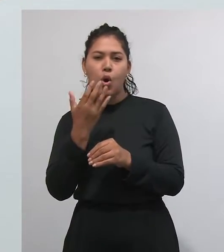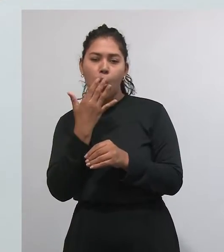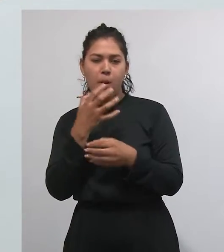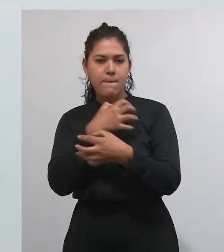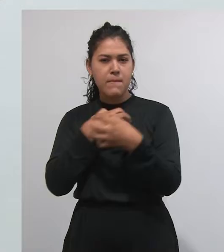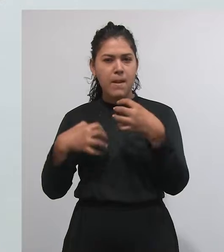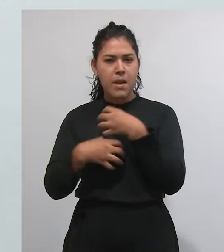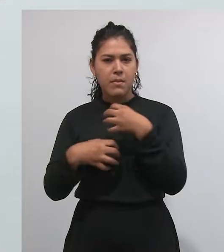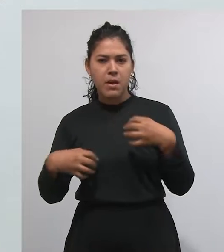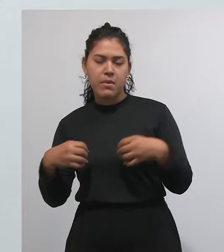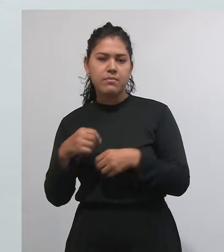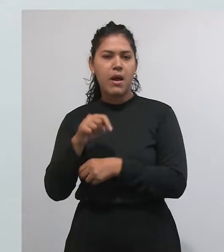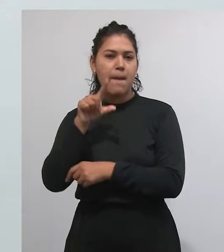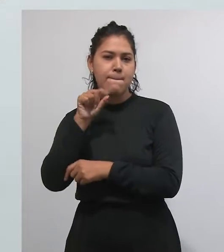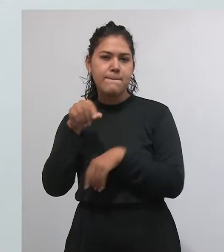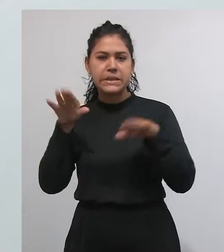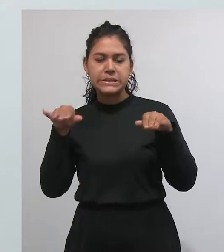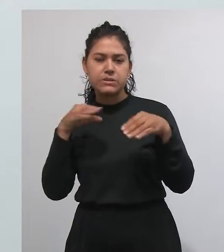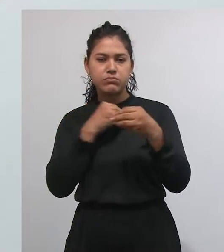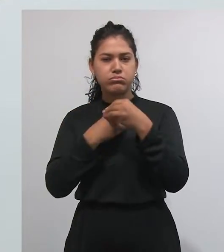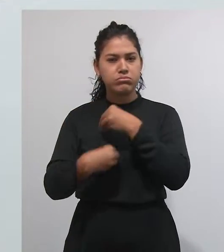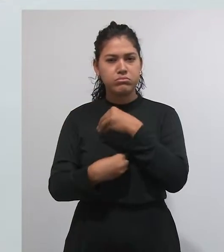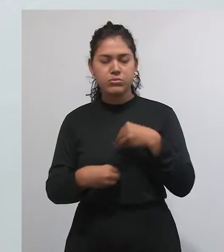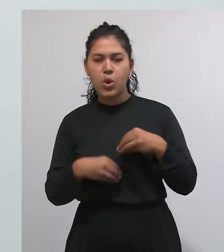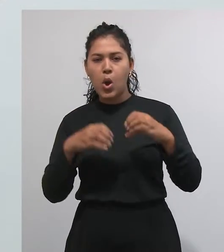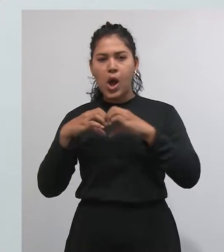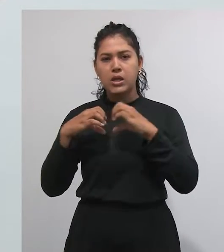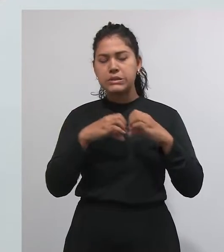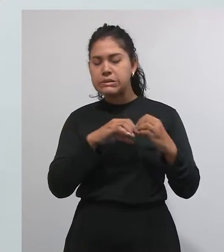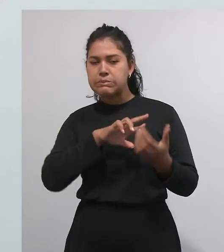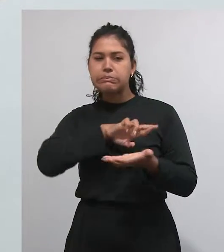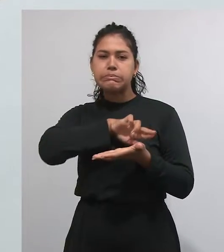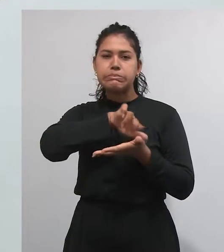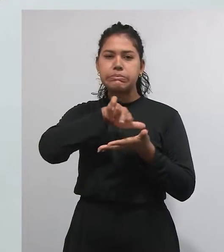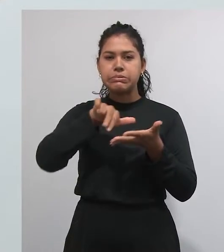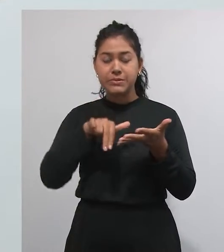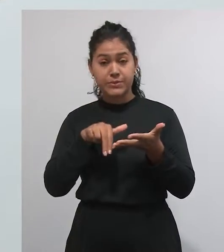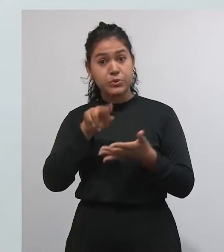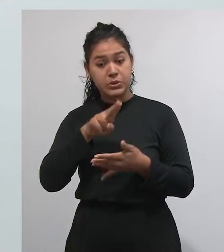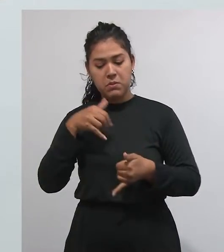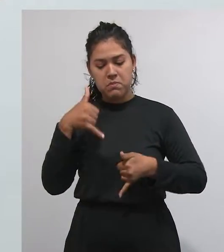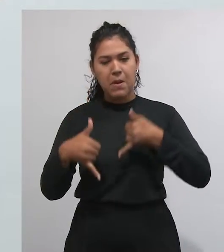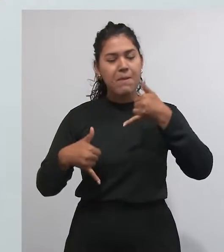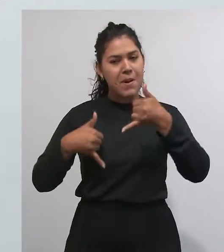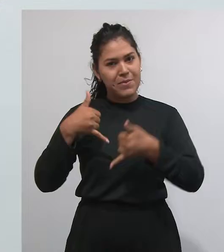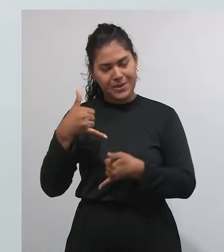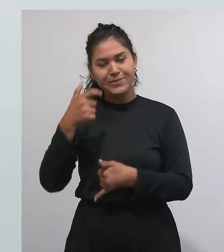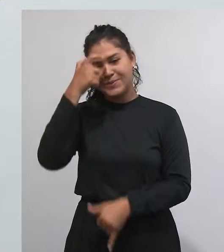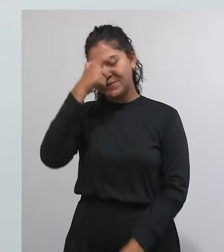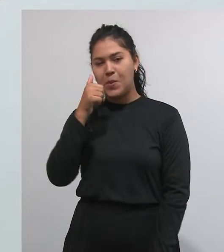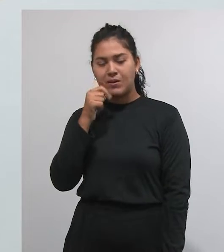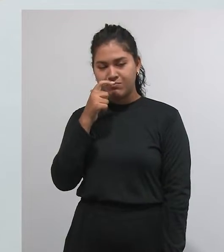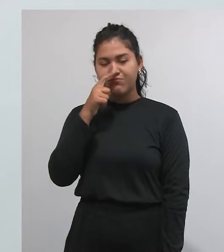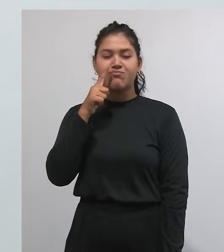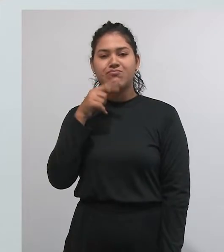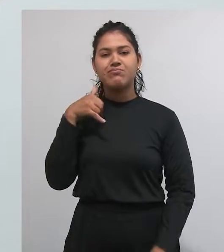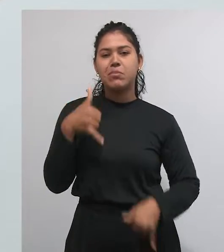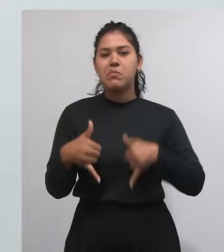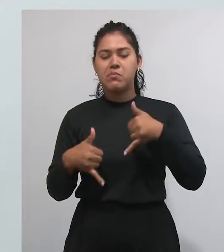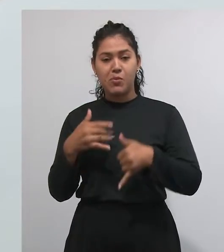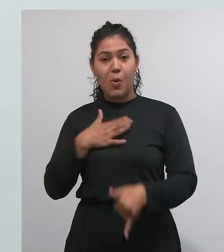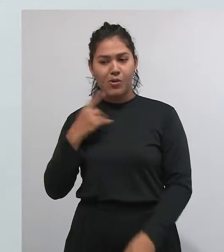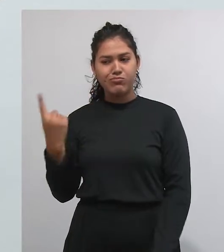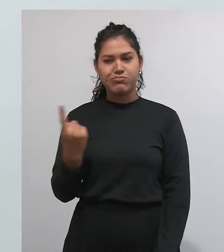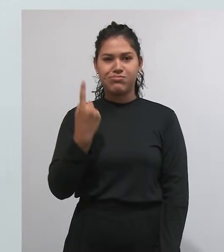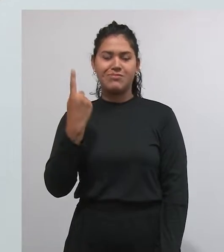estampas em forma de passarinhos, corações. Estou de salto, evidentemente, porque eu sou chique, né?